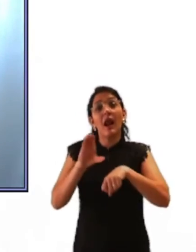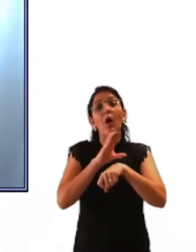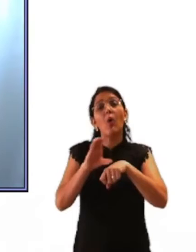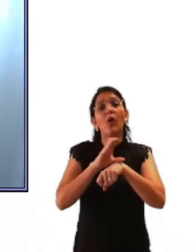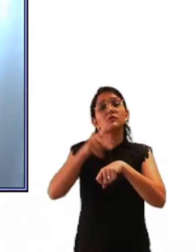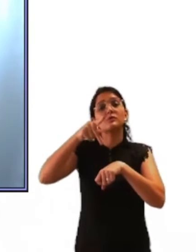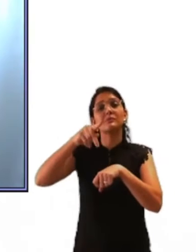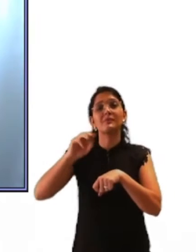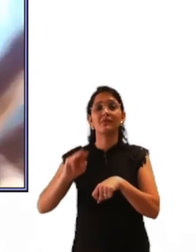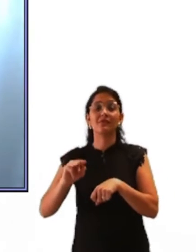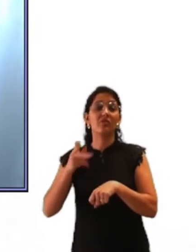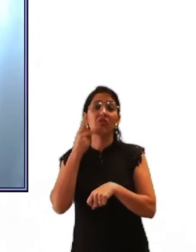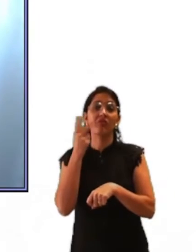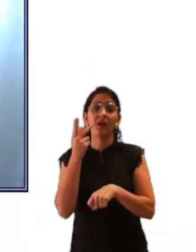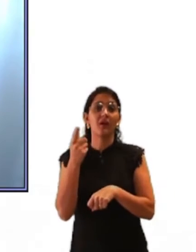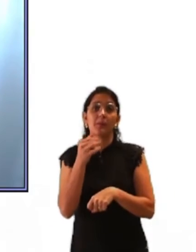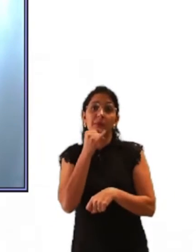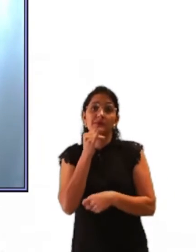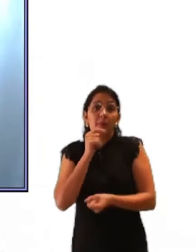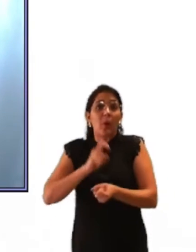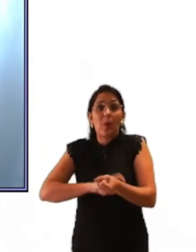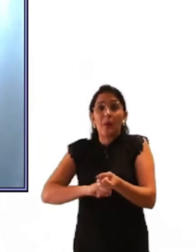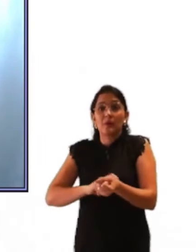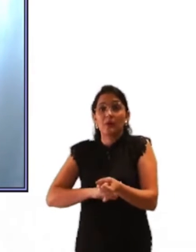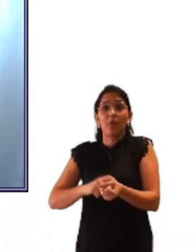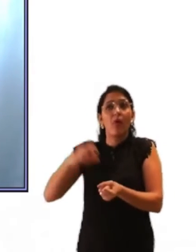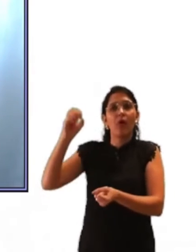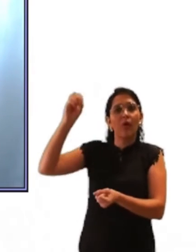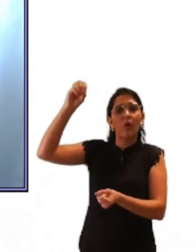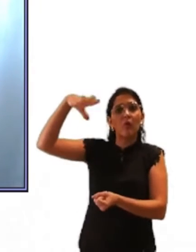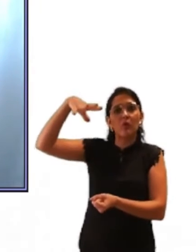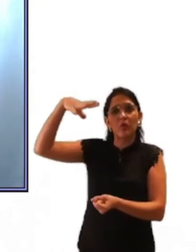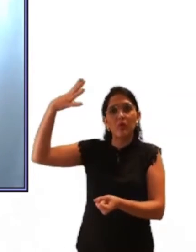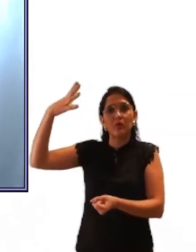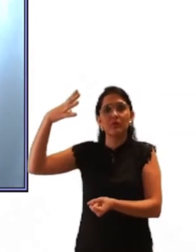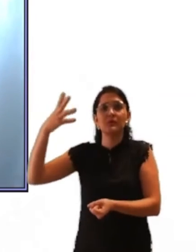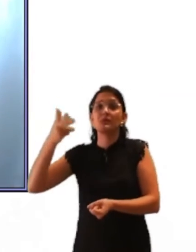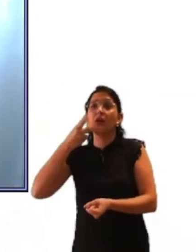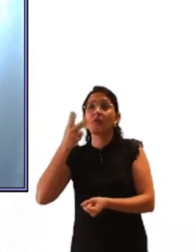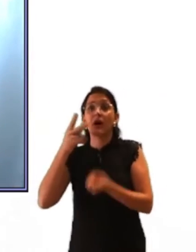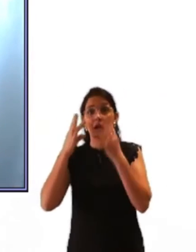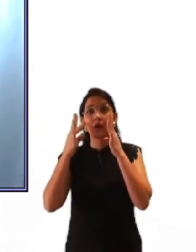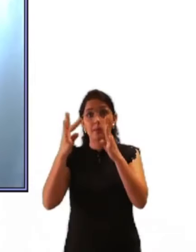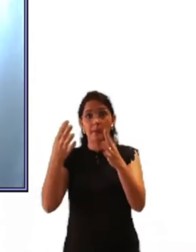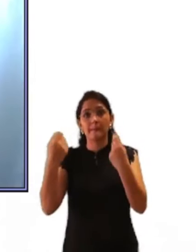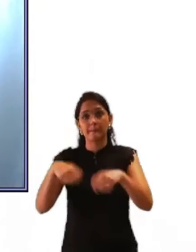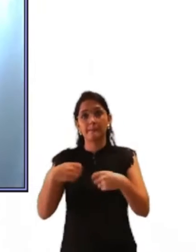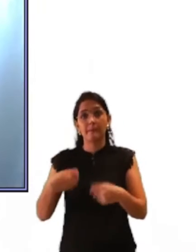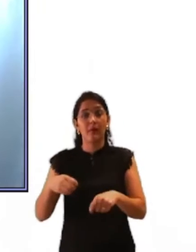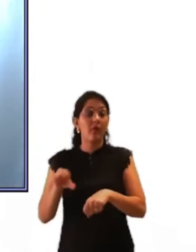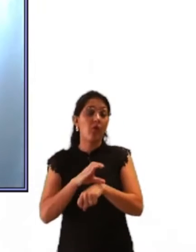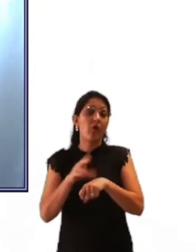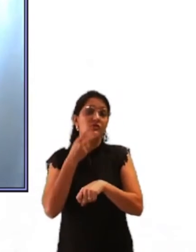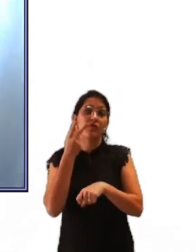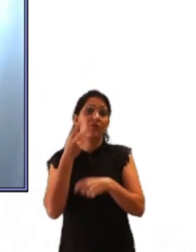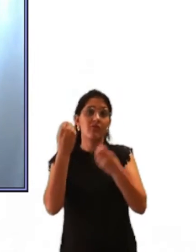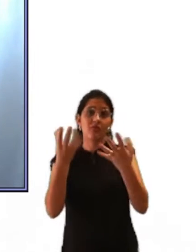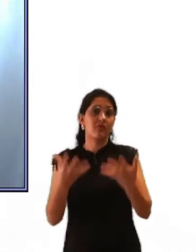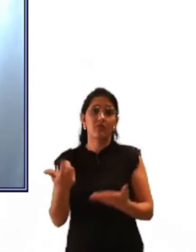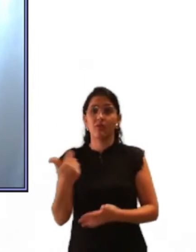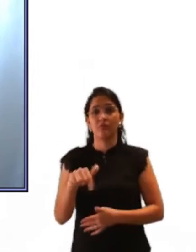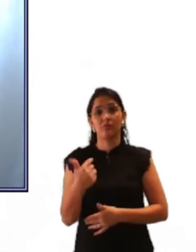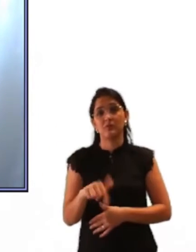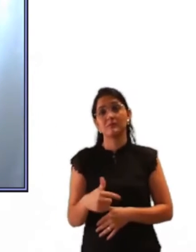né? Ah, o código não diz que o estresse, que a iluminação, que isso deve ser levado em consideração, mas a gente sabe que há estudos